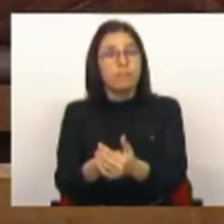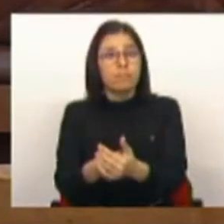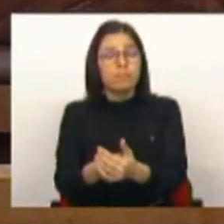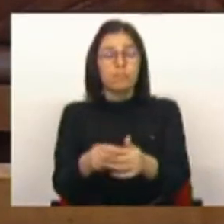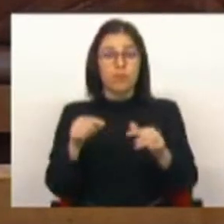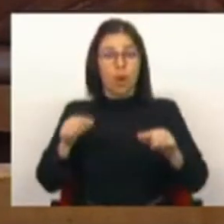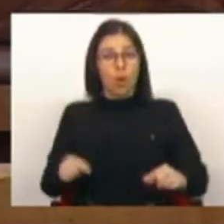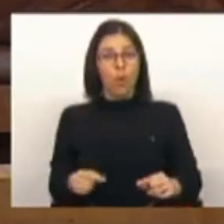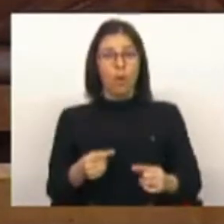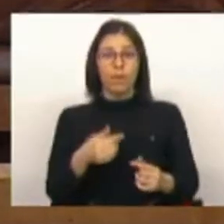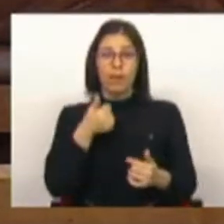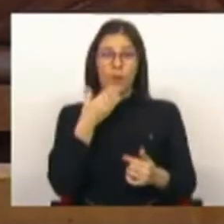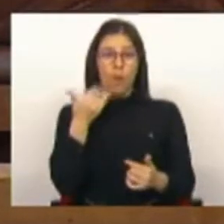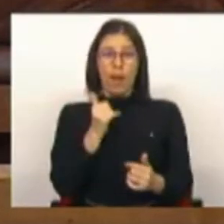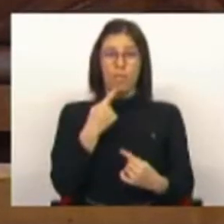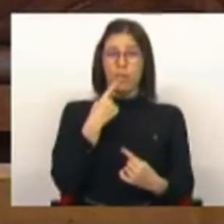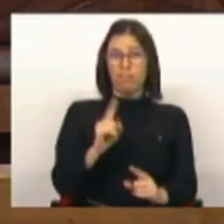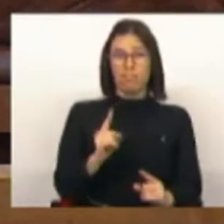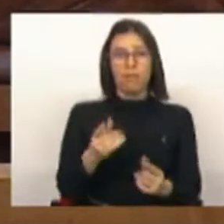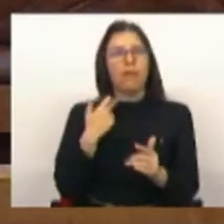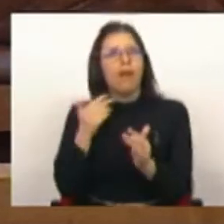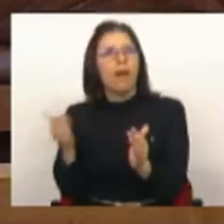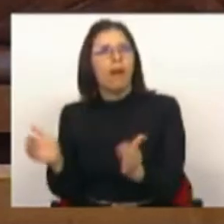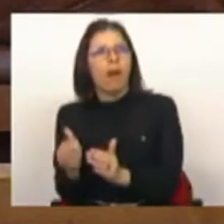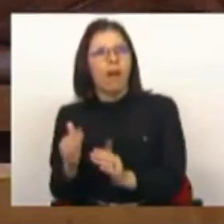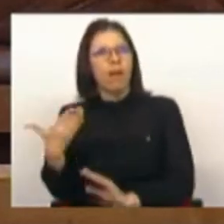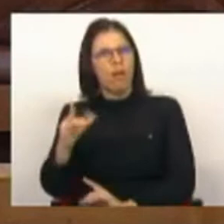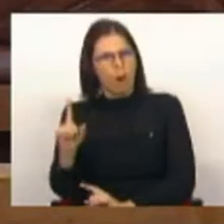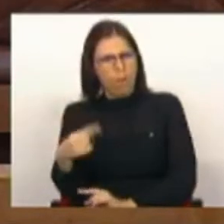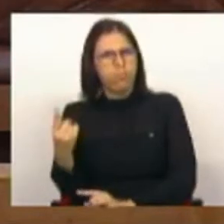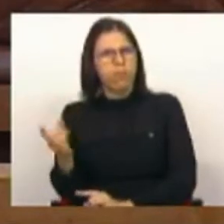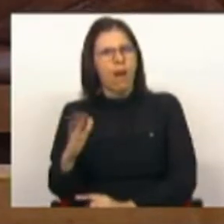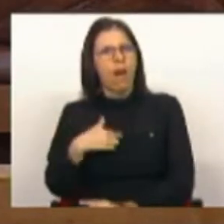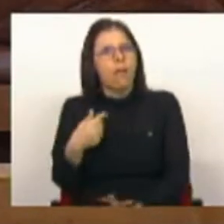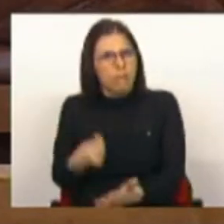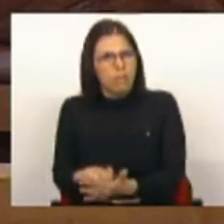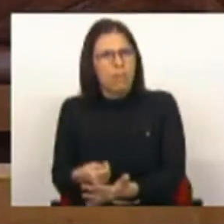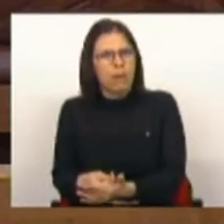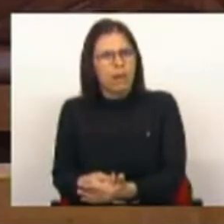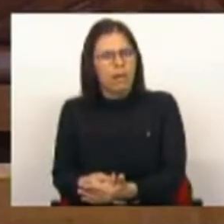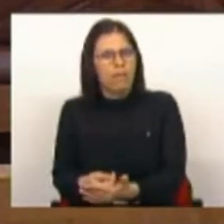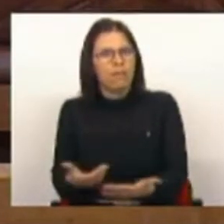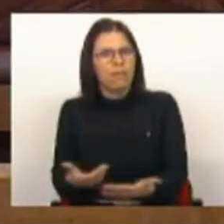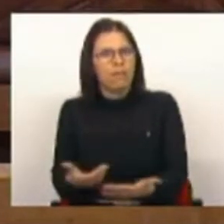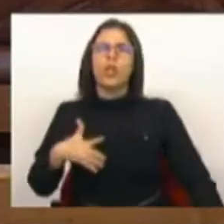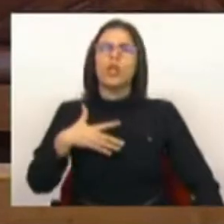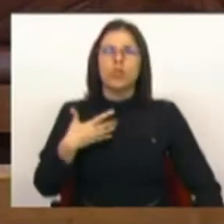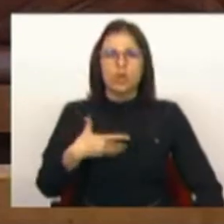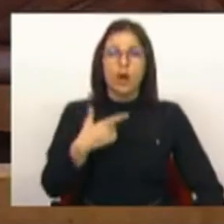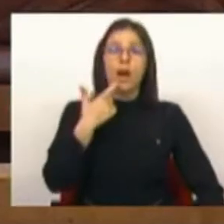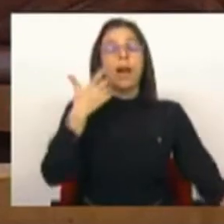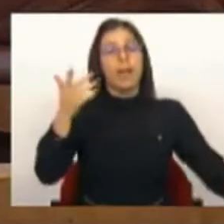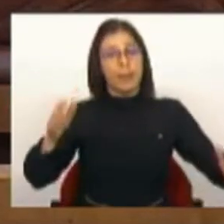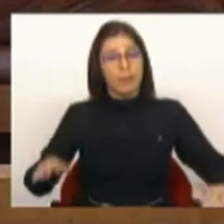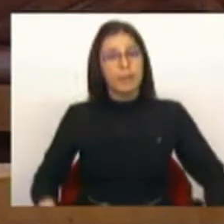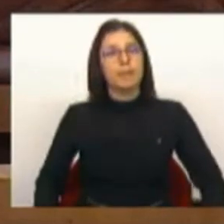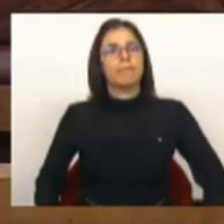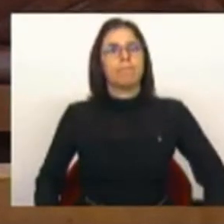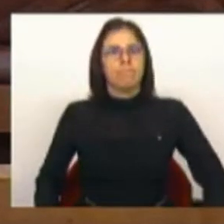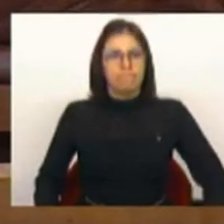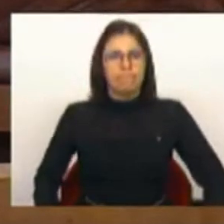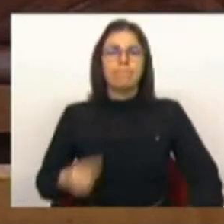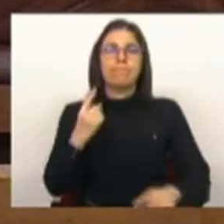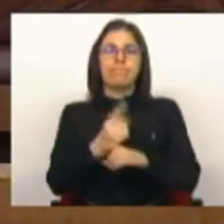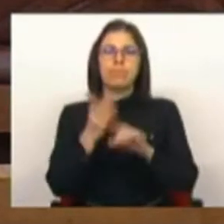Talvez hoje não fique bem dizê-lo. Há muitas minorias que não o merecem e que nós pagamos. Os coitadinhos de abril têm que ser hoje